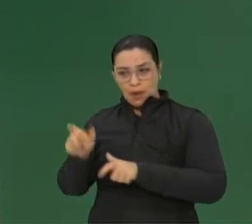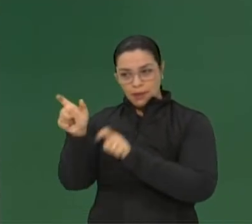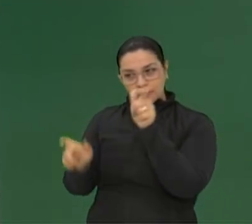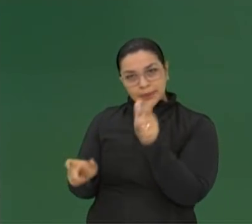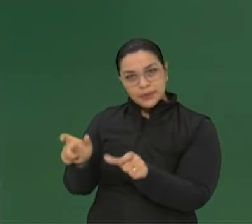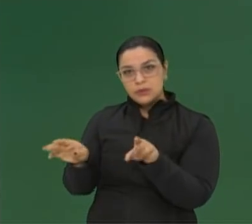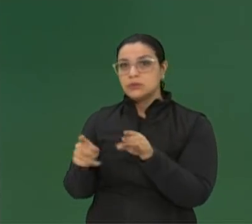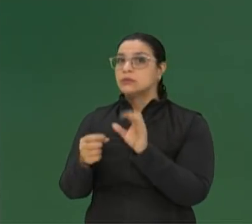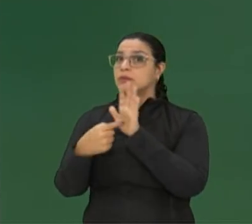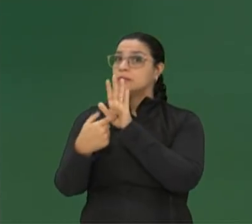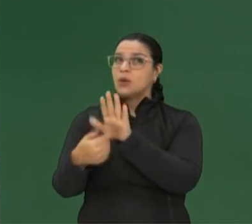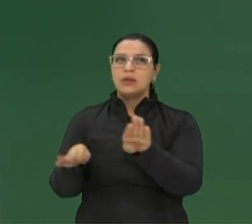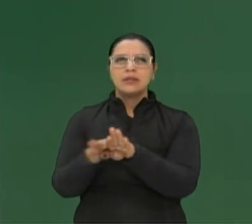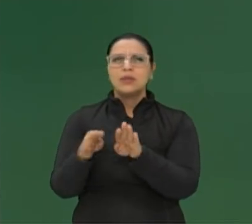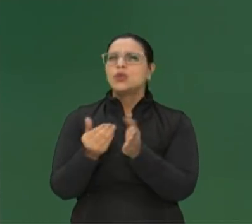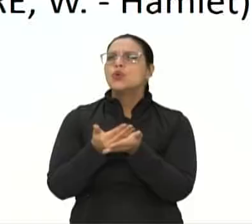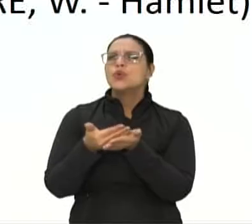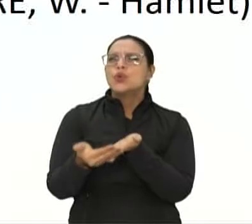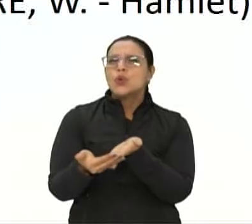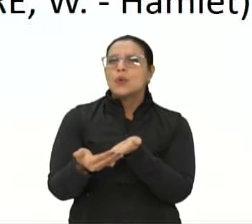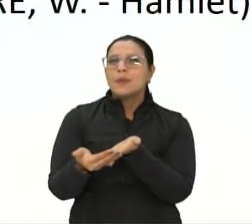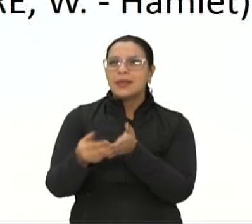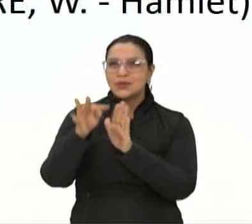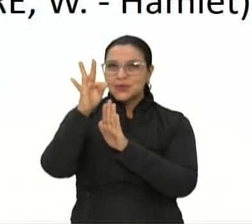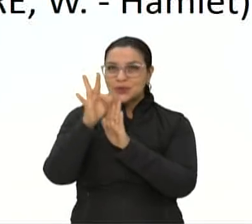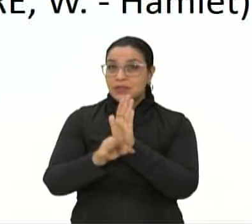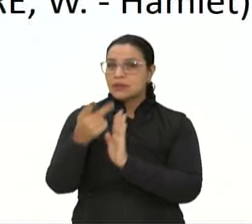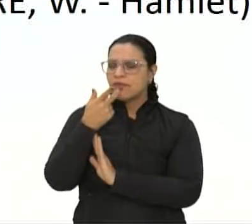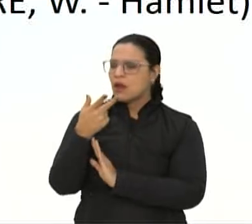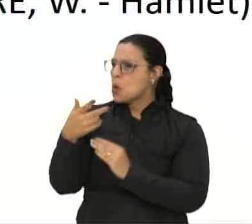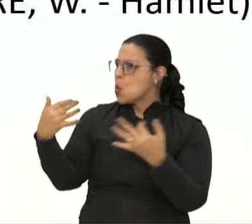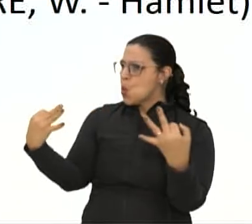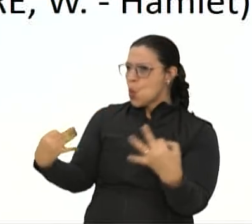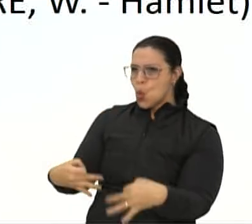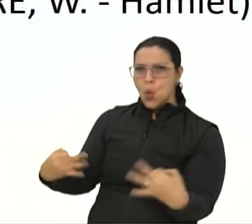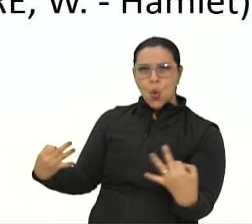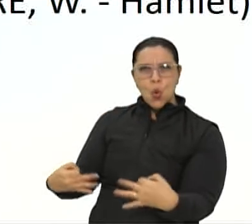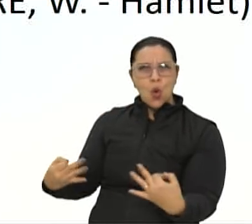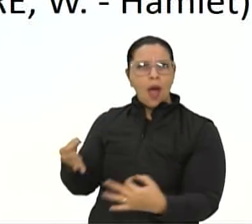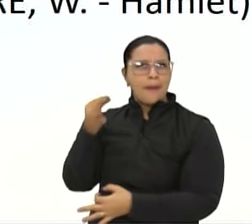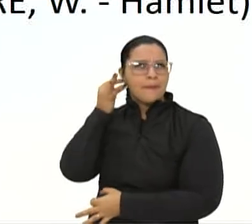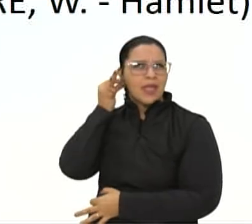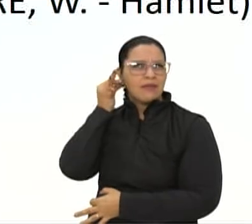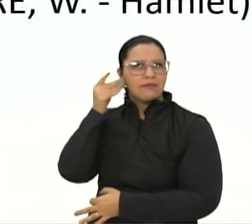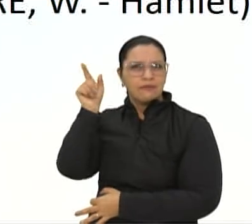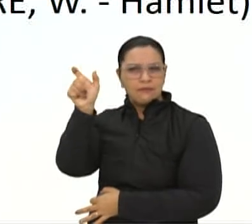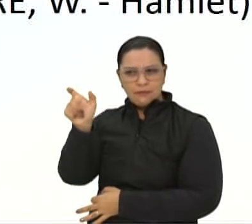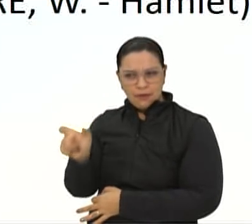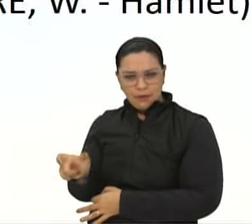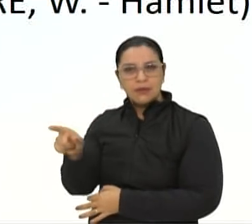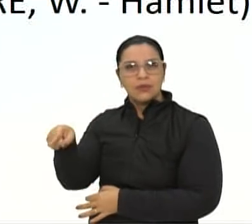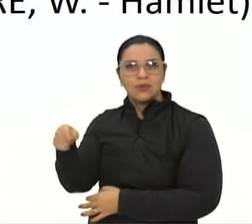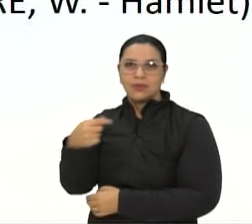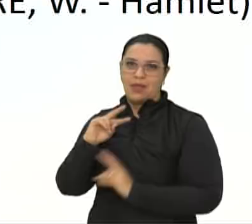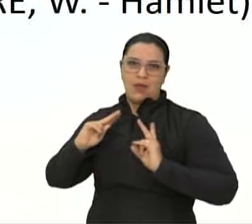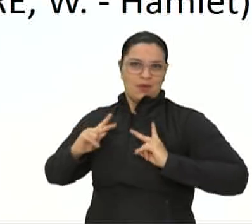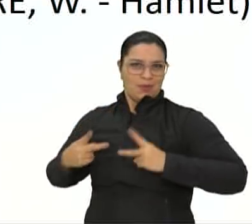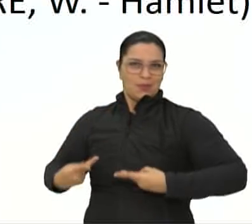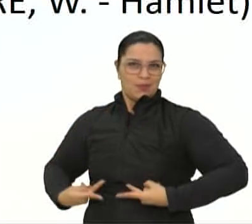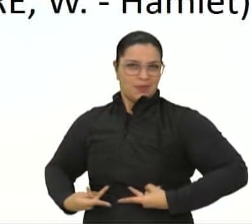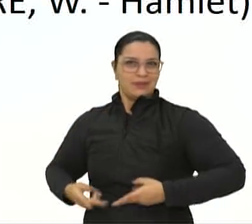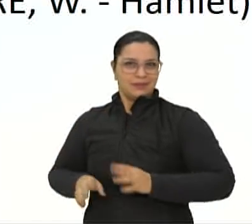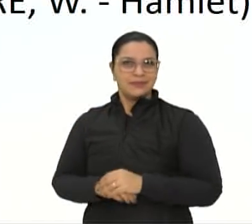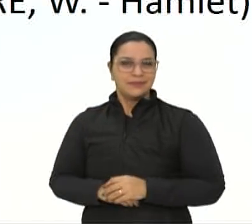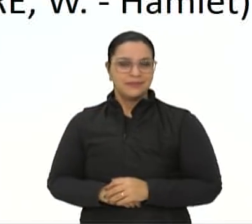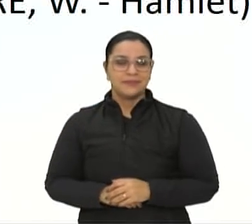ele coloca já no início da citação, né, que obra-prima é o ser humano, que obra perfeita é o ser